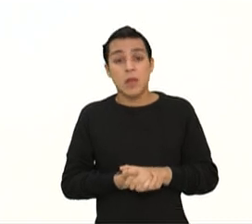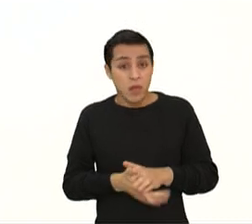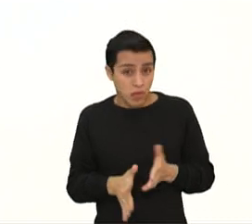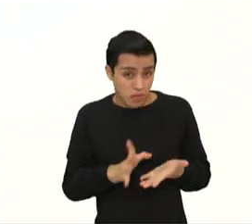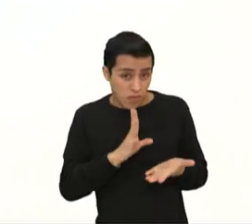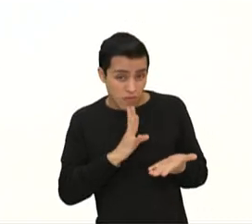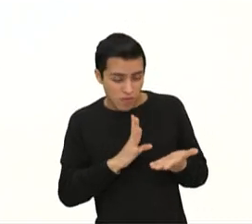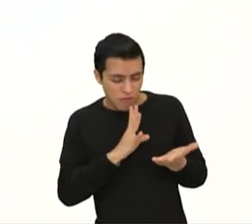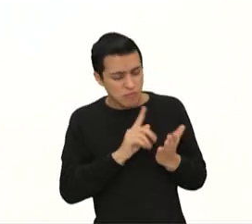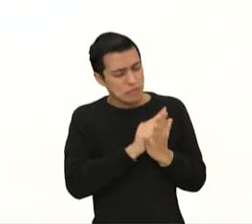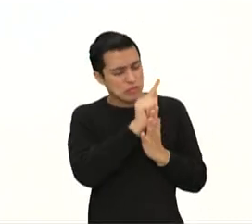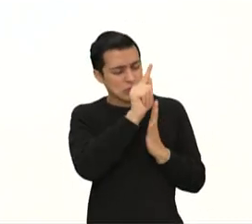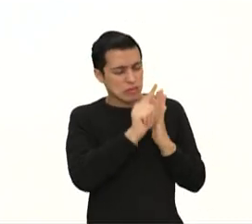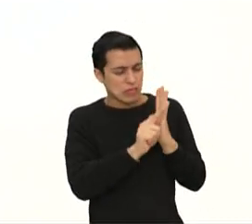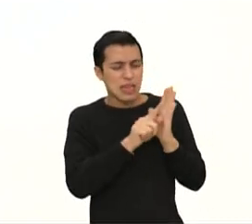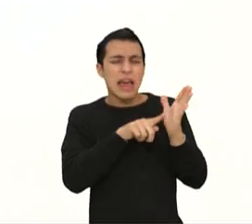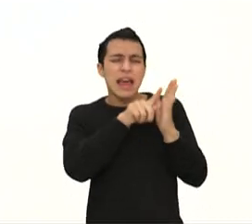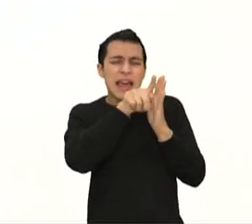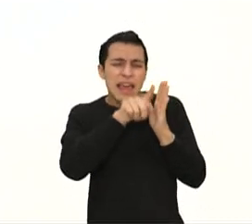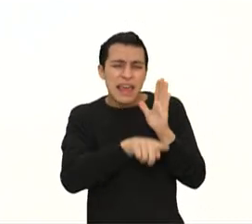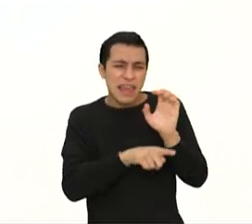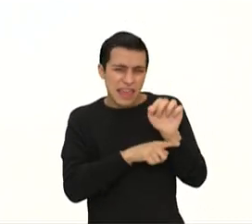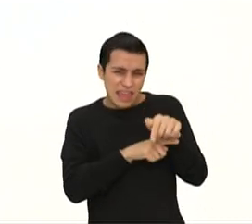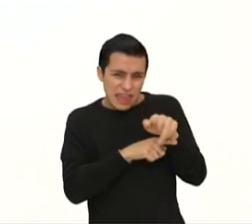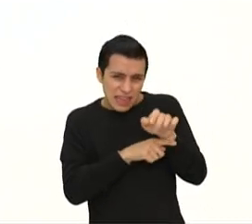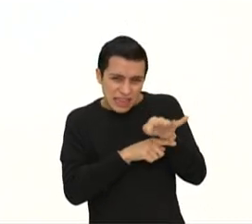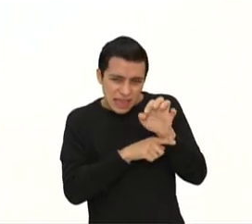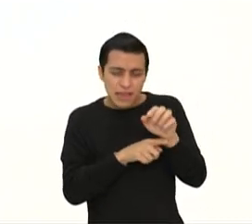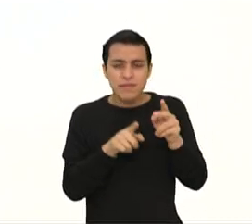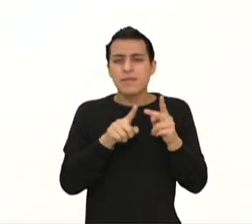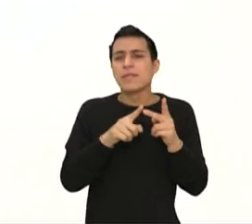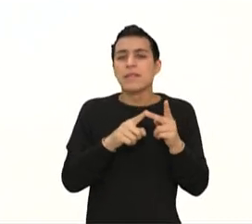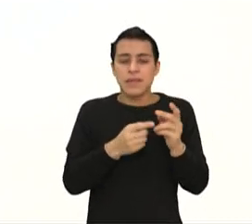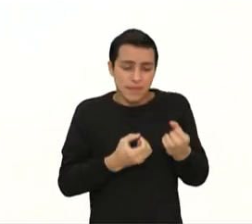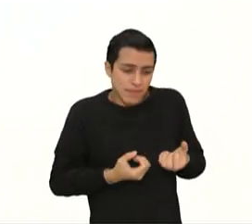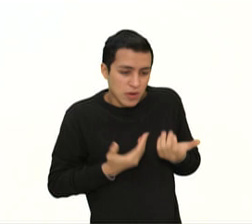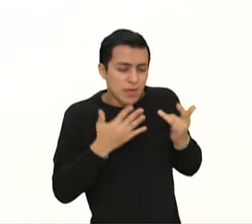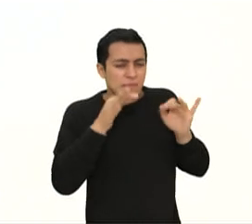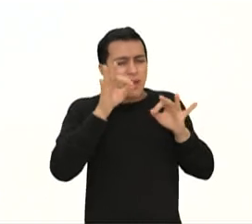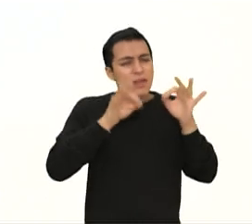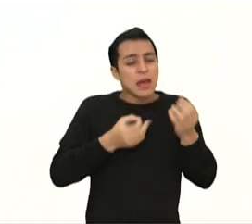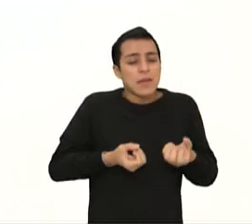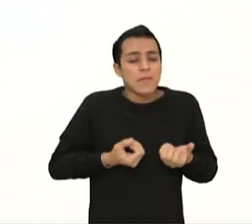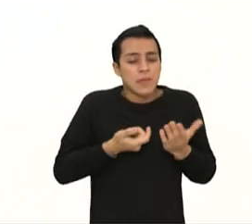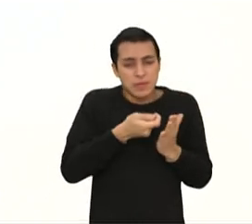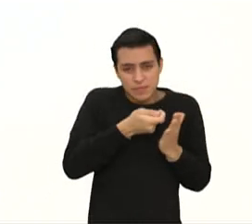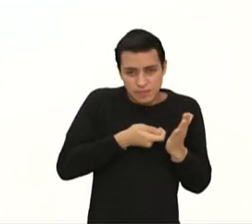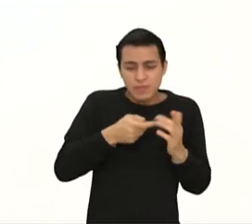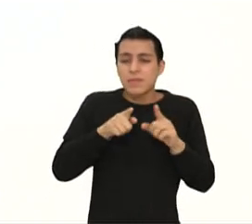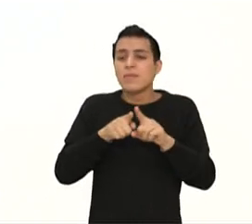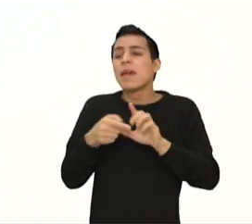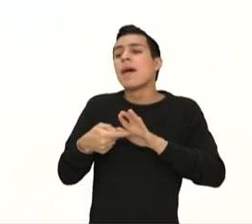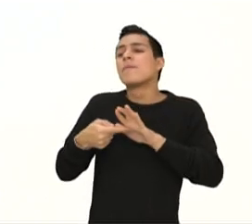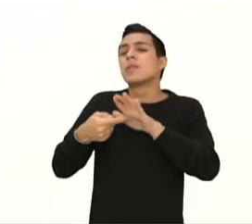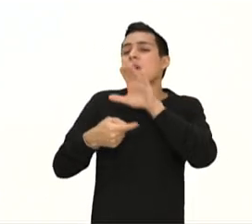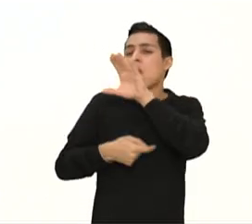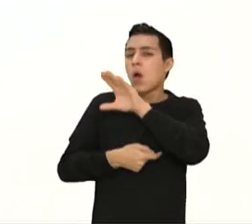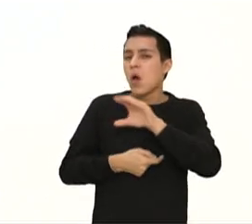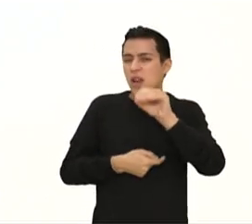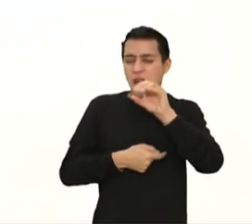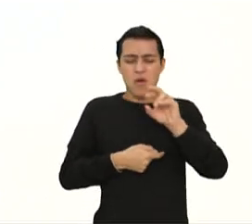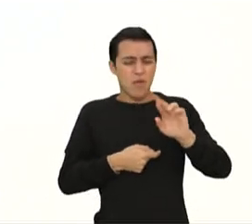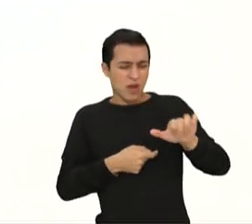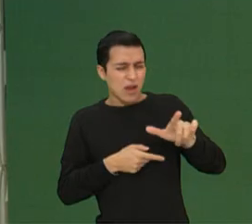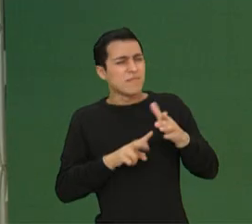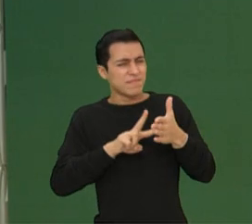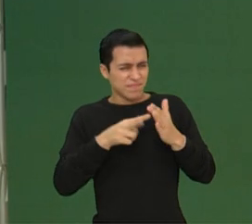Conhecer o gênero enquete, planejar, produzir enquete e apresentação oral. Esses